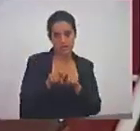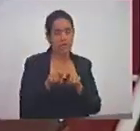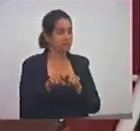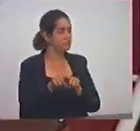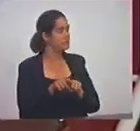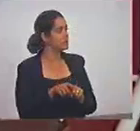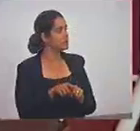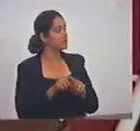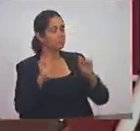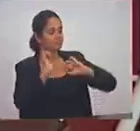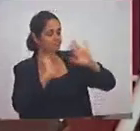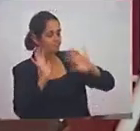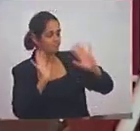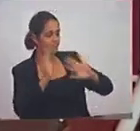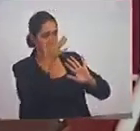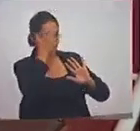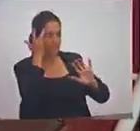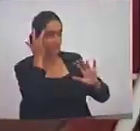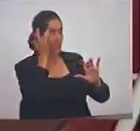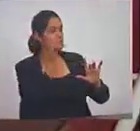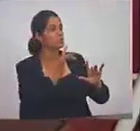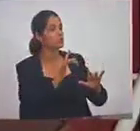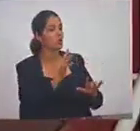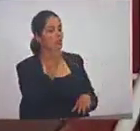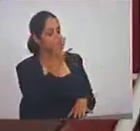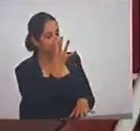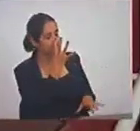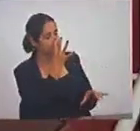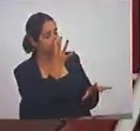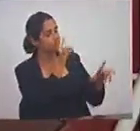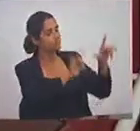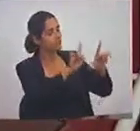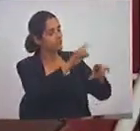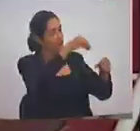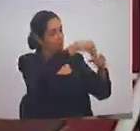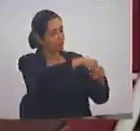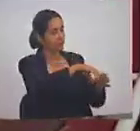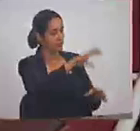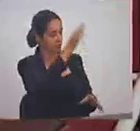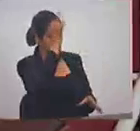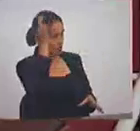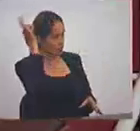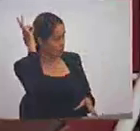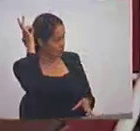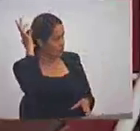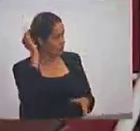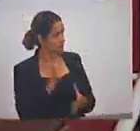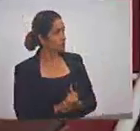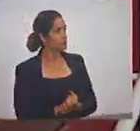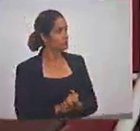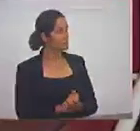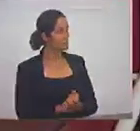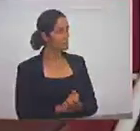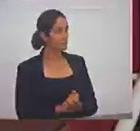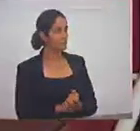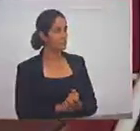cumprimentar todas as pessoas que nos acompanham em plenário nessa noite e também pela TV Unifev. Senhor presidente, gostaria